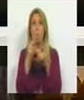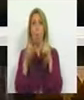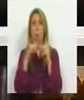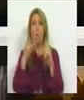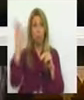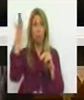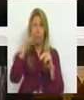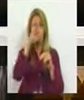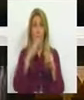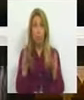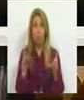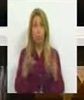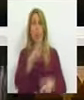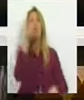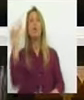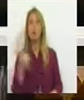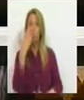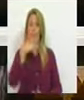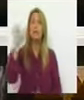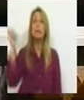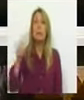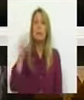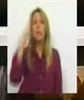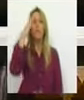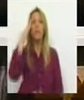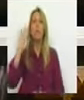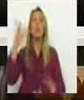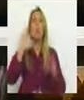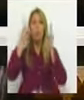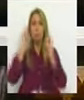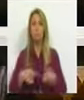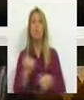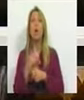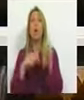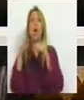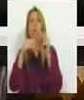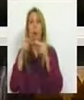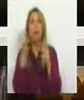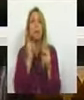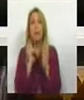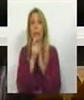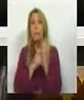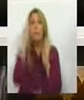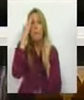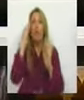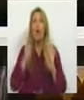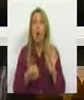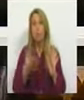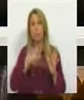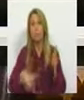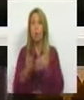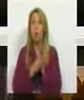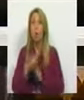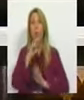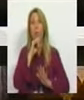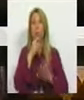para o Governo. Segundo, se sim, para quando está previsto o arranque da presente obra, qual o calendário previsto? E já agora aproveito a